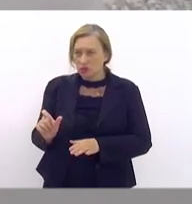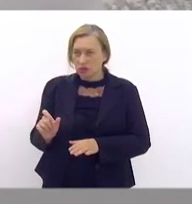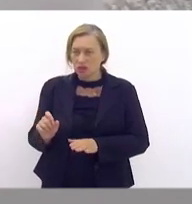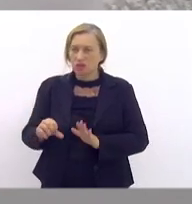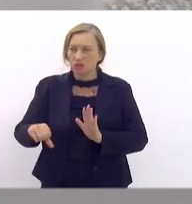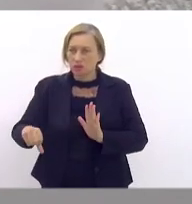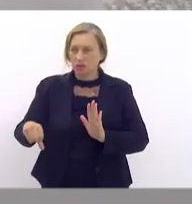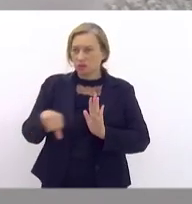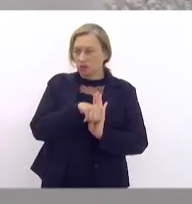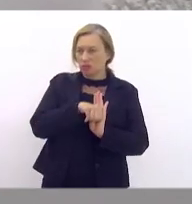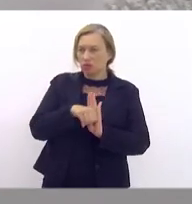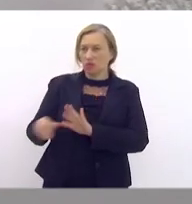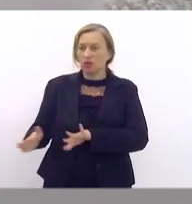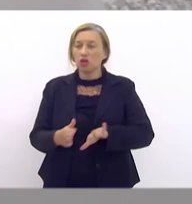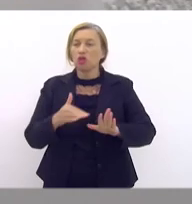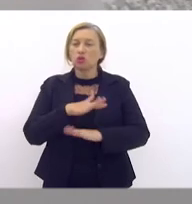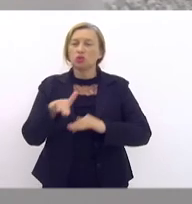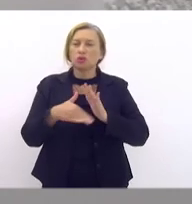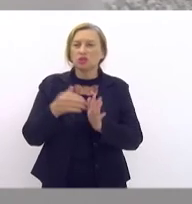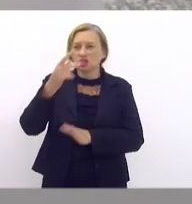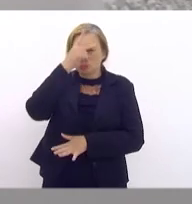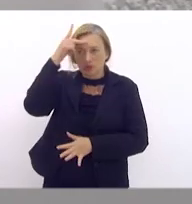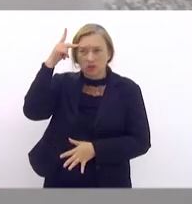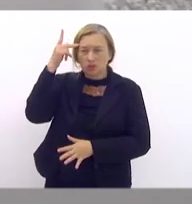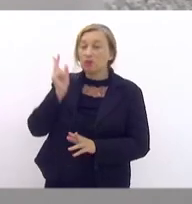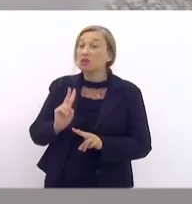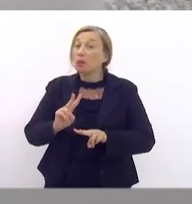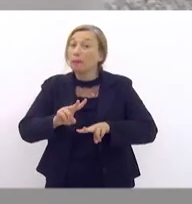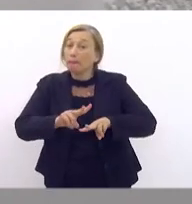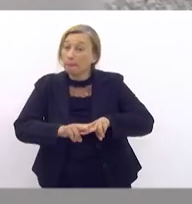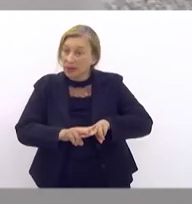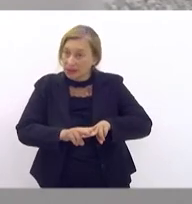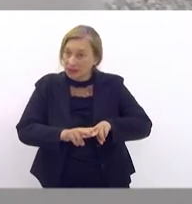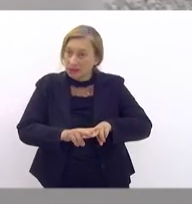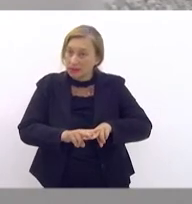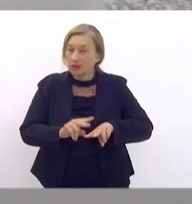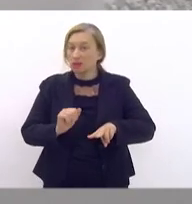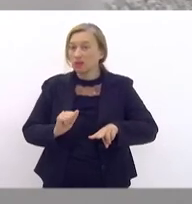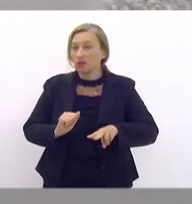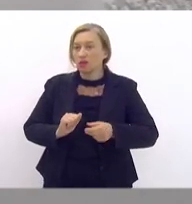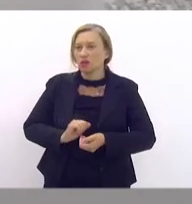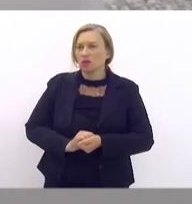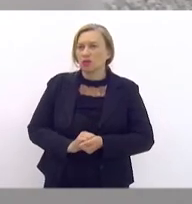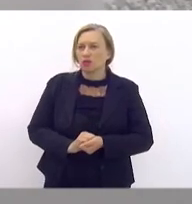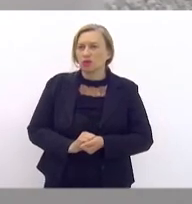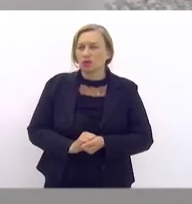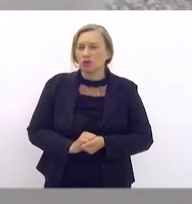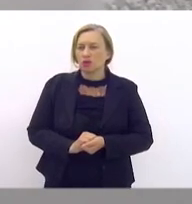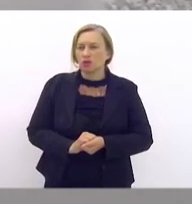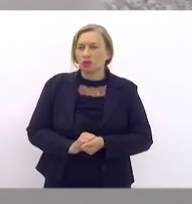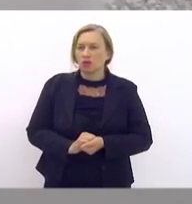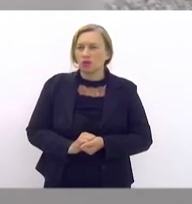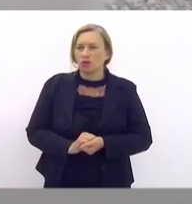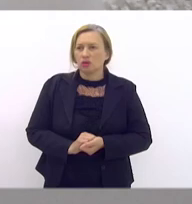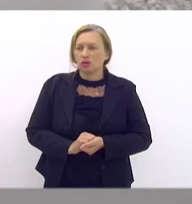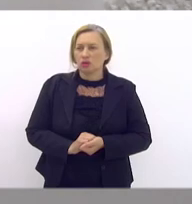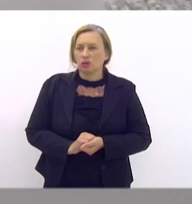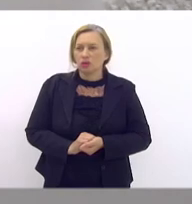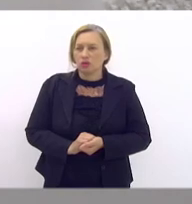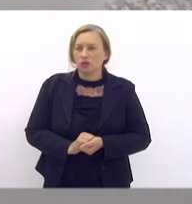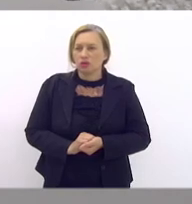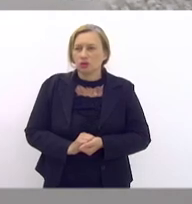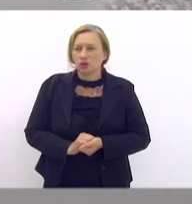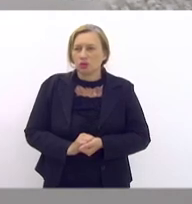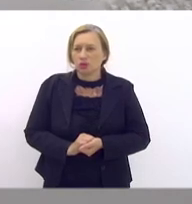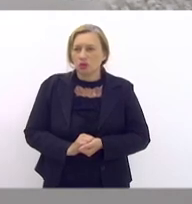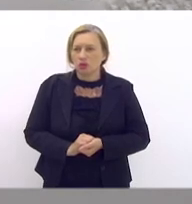polícia todas as pessoas que são presas seja ela por força de a prisão e flagrante